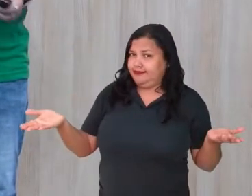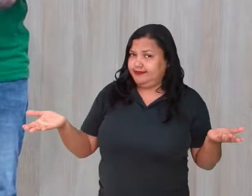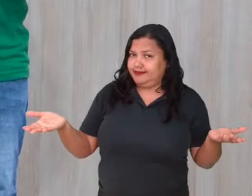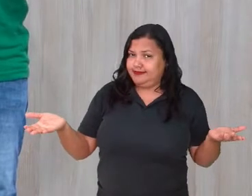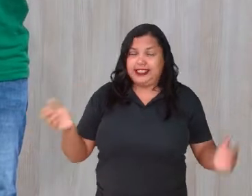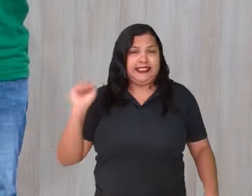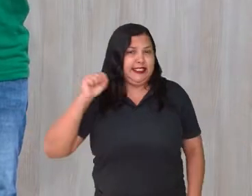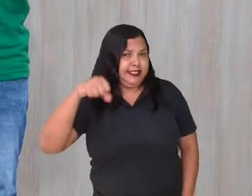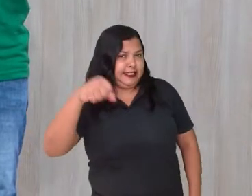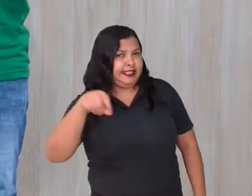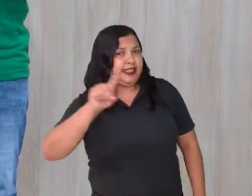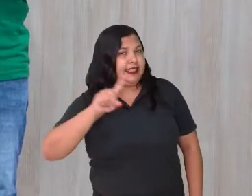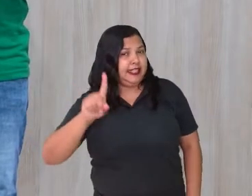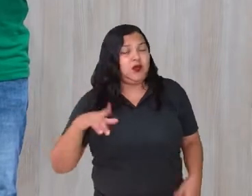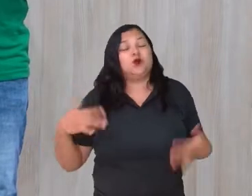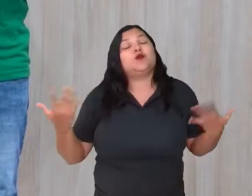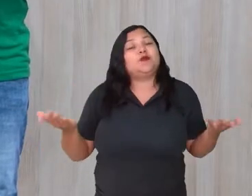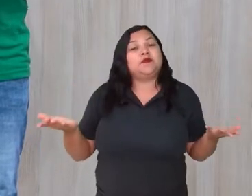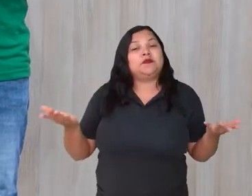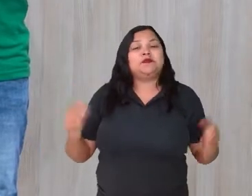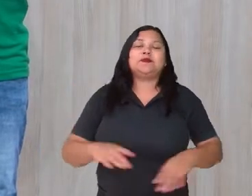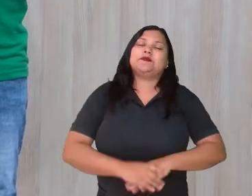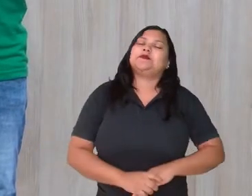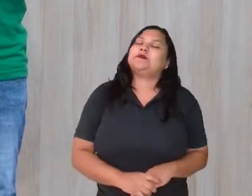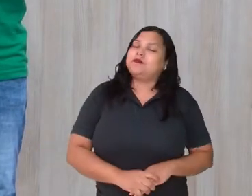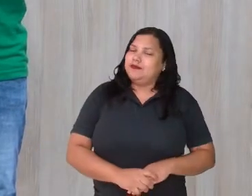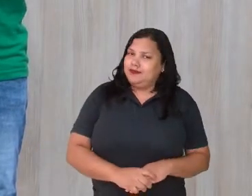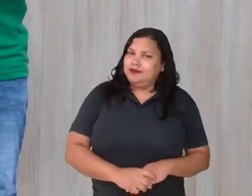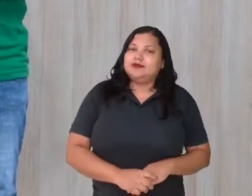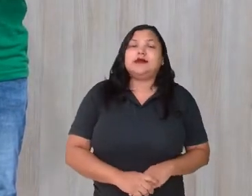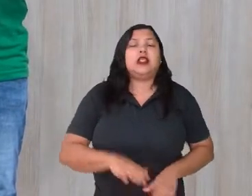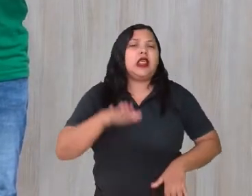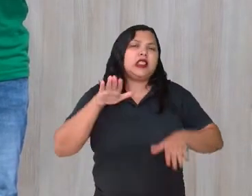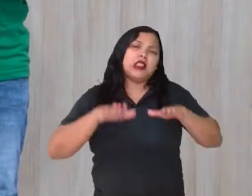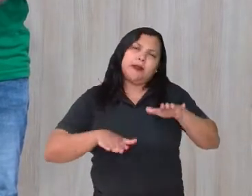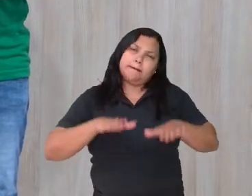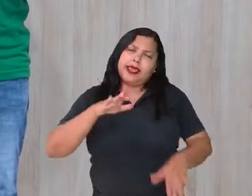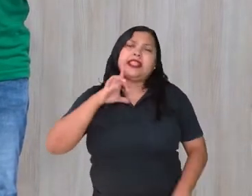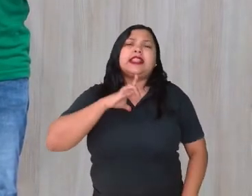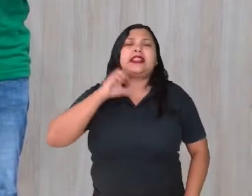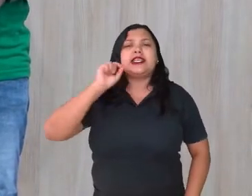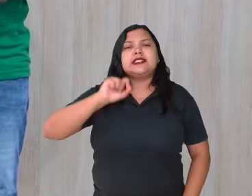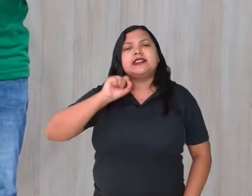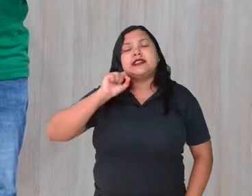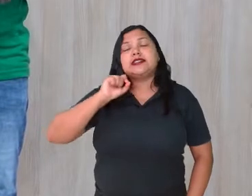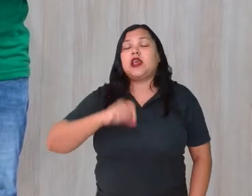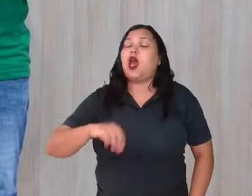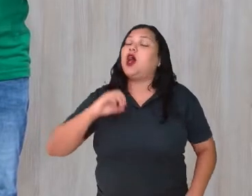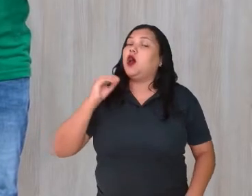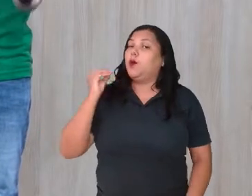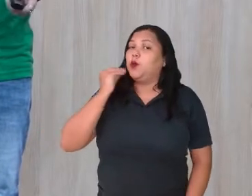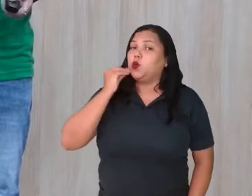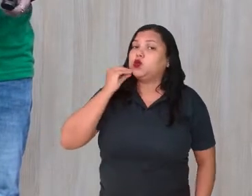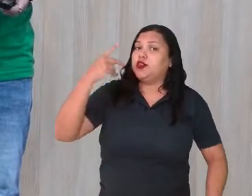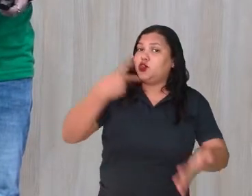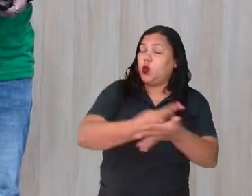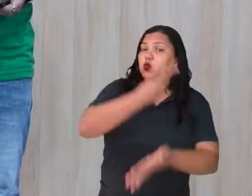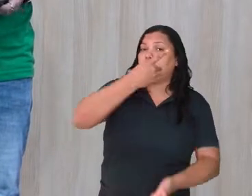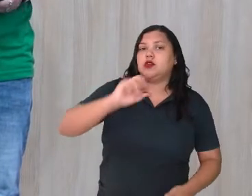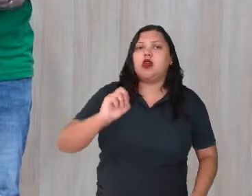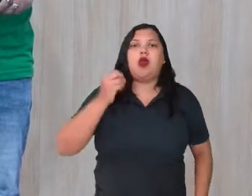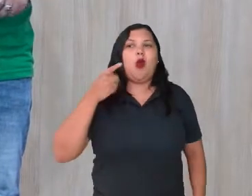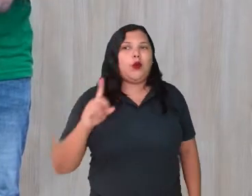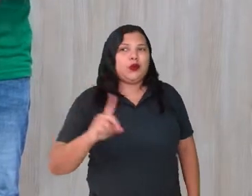chuva, ou seja, um temporal? Existem as probabilidades, existe a chance de isso acontecer, tá